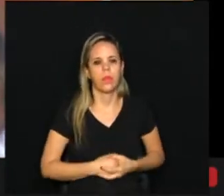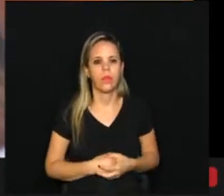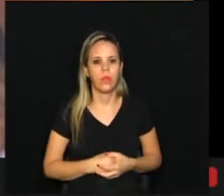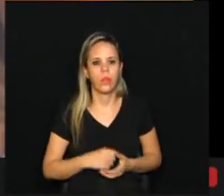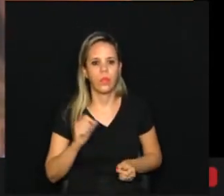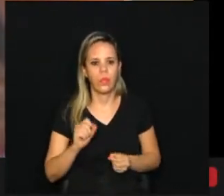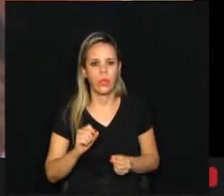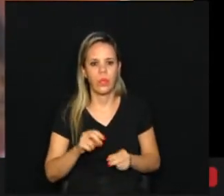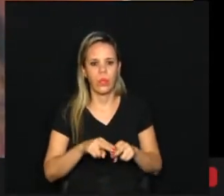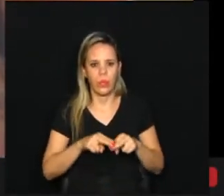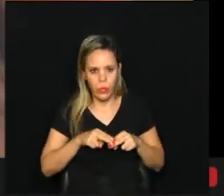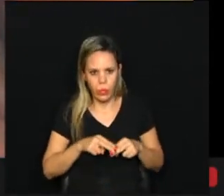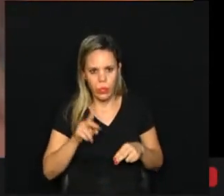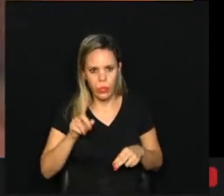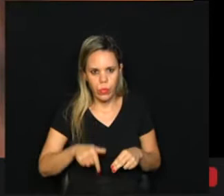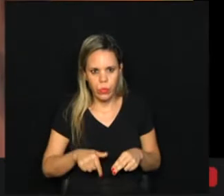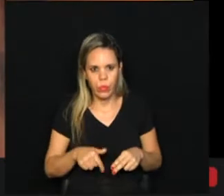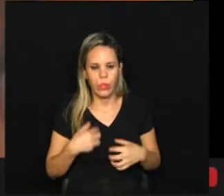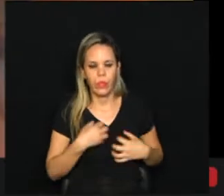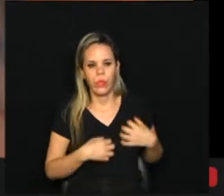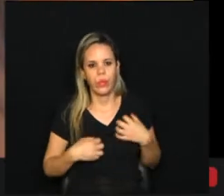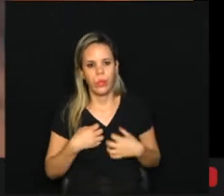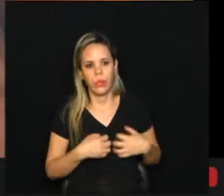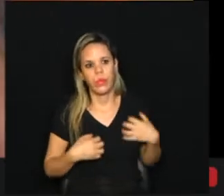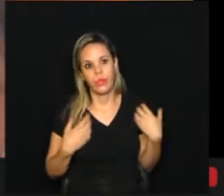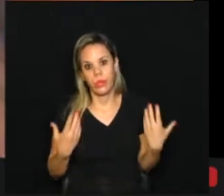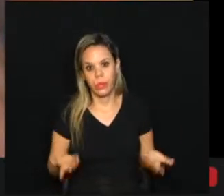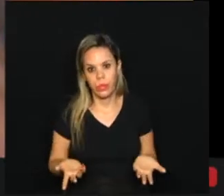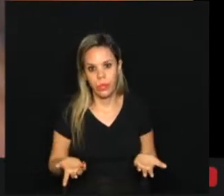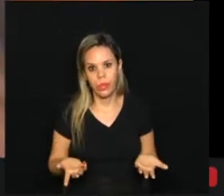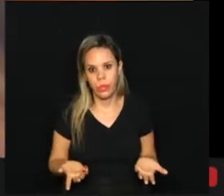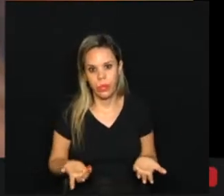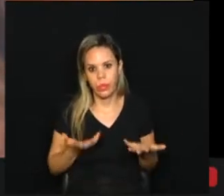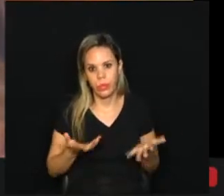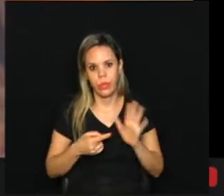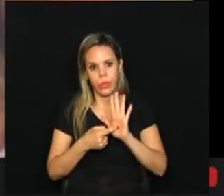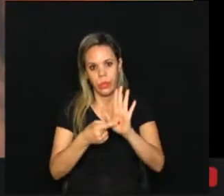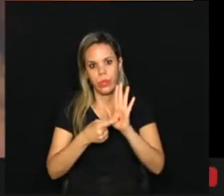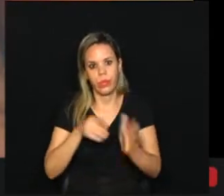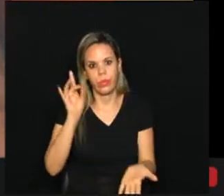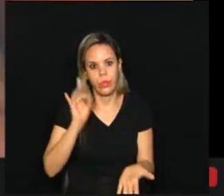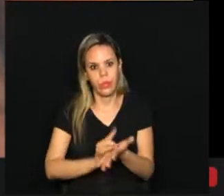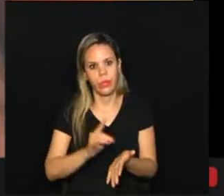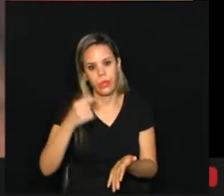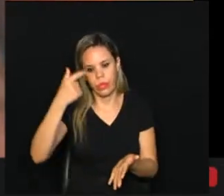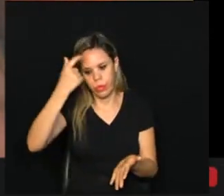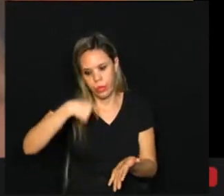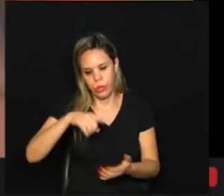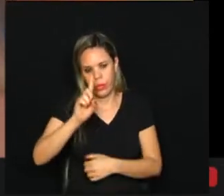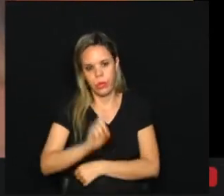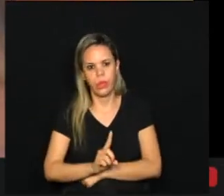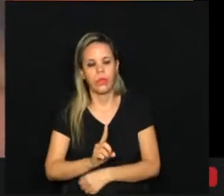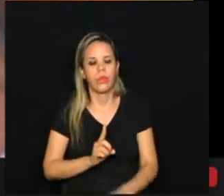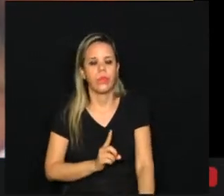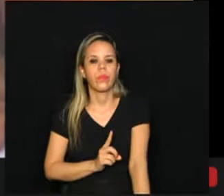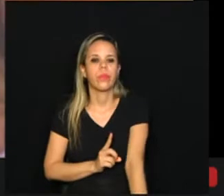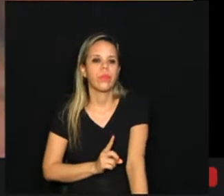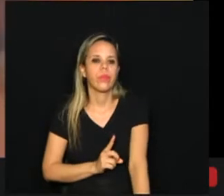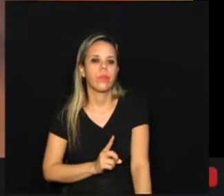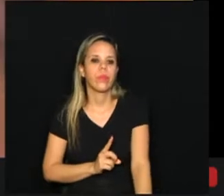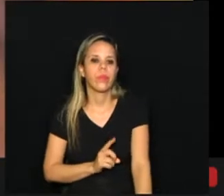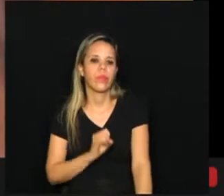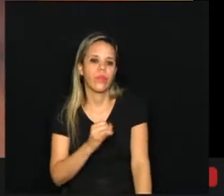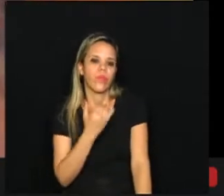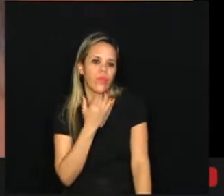que causa um certo constrangimento aí, né? Ela querer mostrar realmente que ela era a diretora. Não